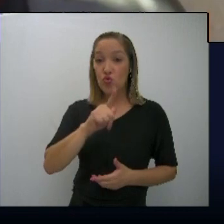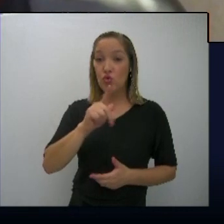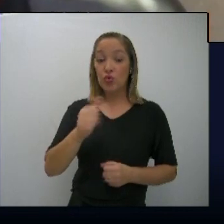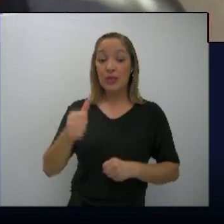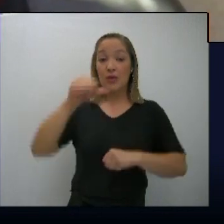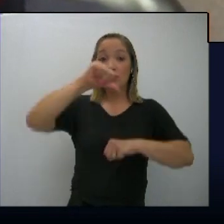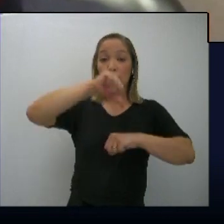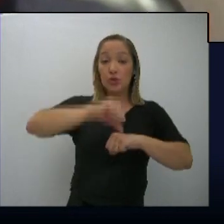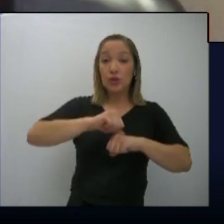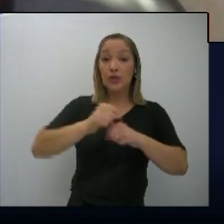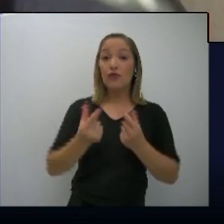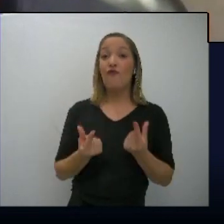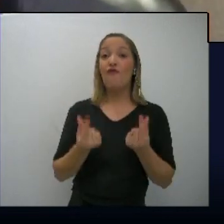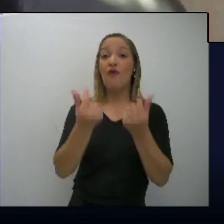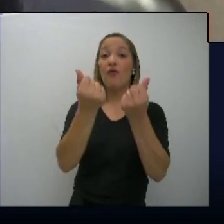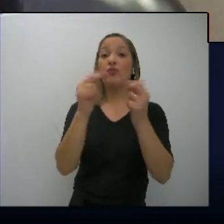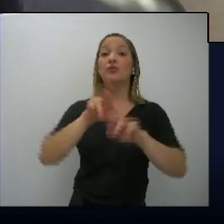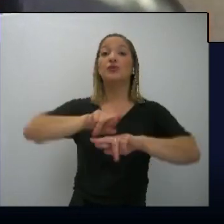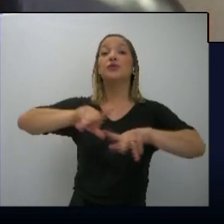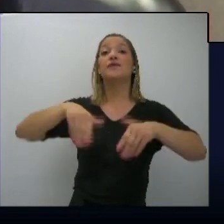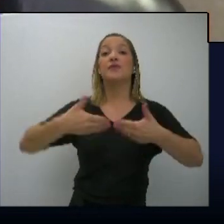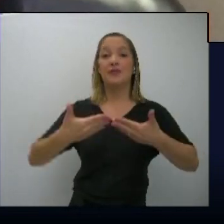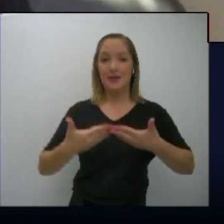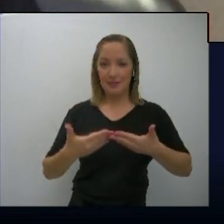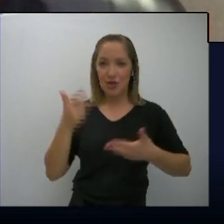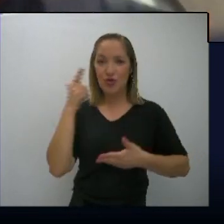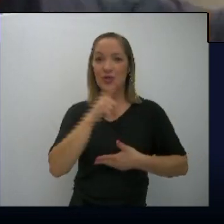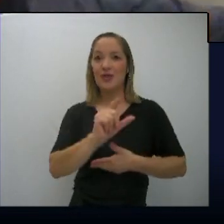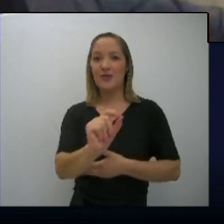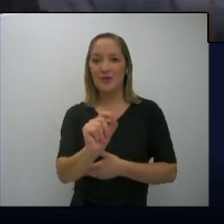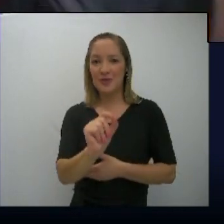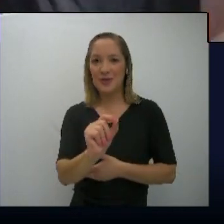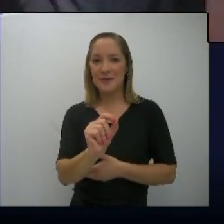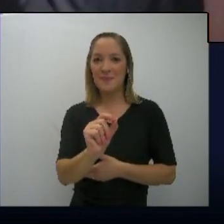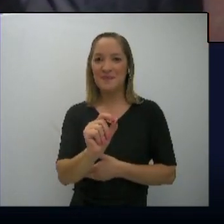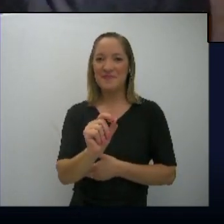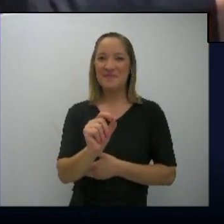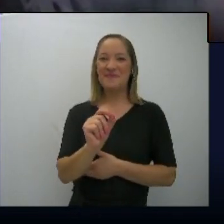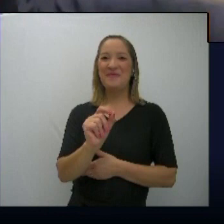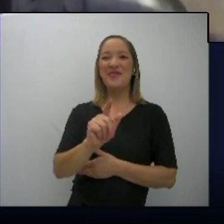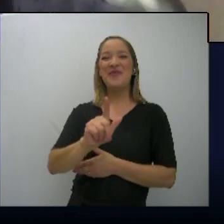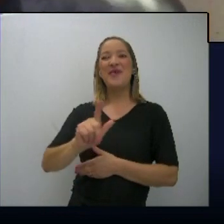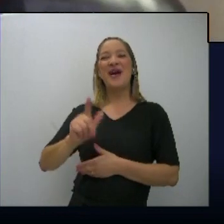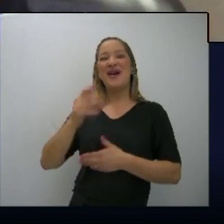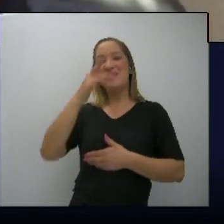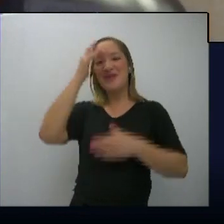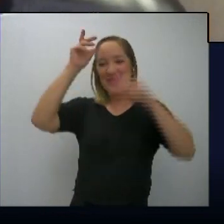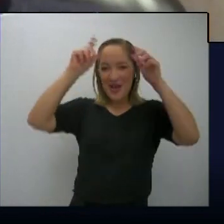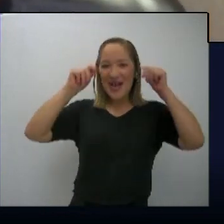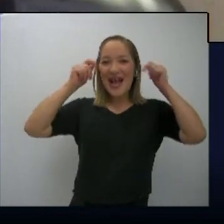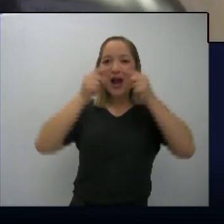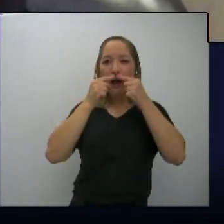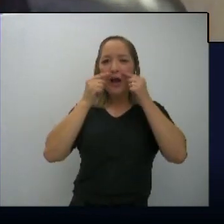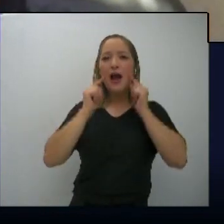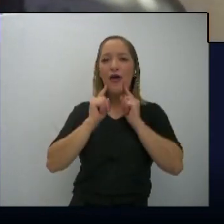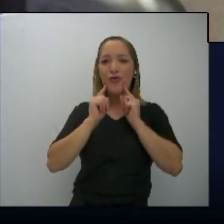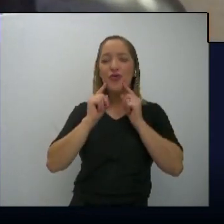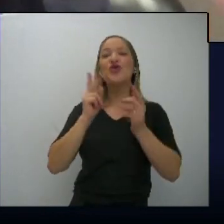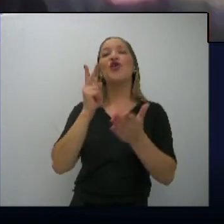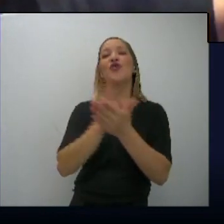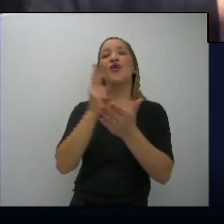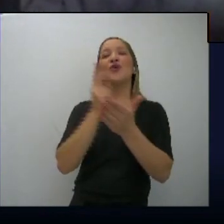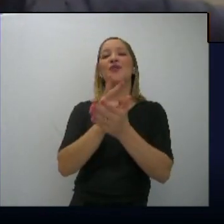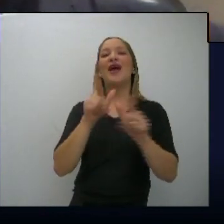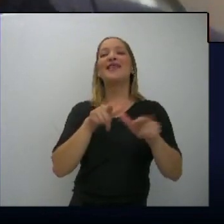custo diferente né porque você consegue você consegue trazer o gaúcho mas o gaúcho ele vai para tirar trabalhando em Porto Alegre